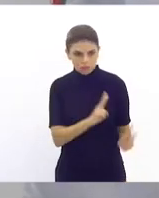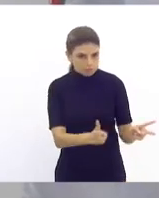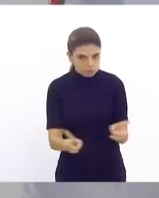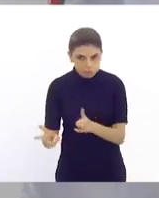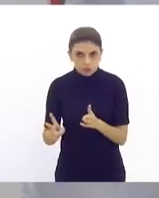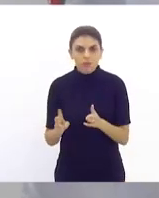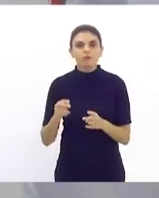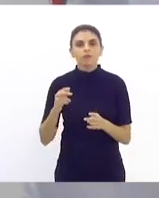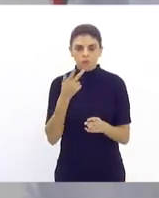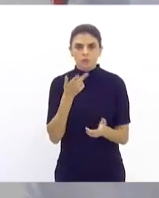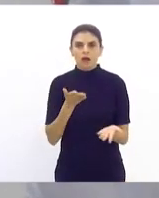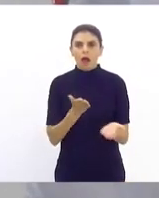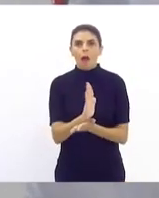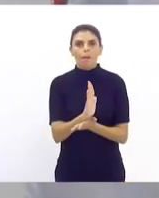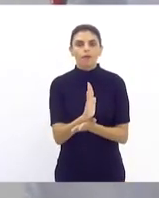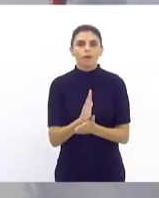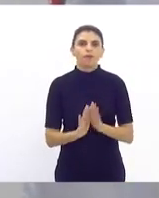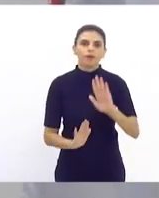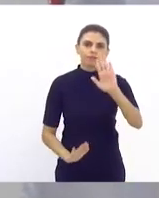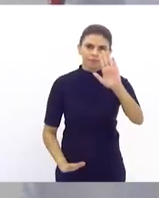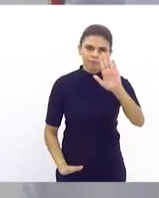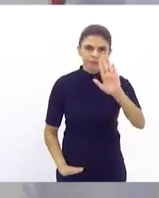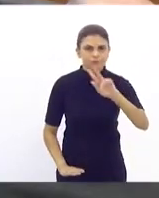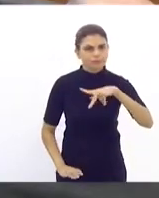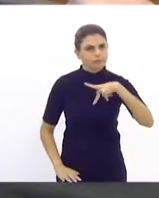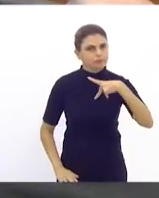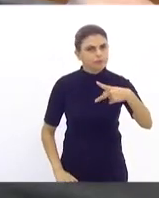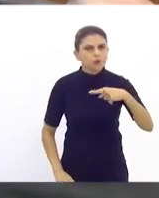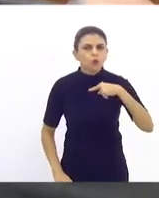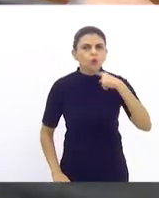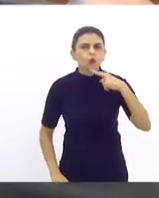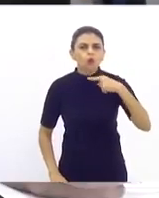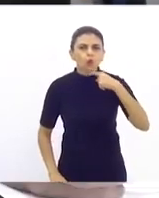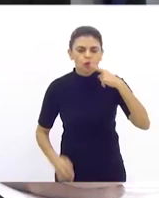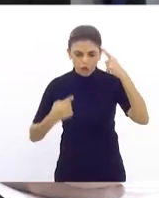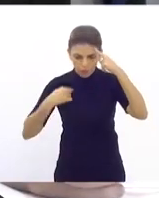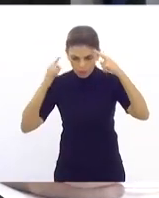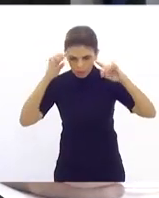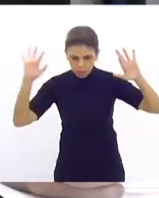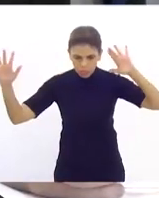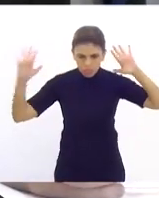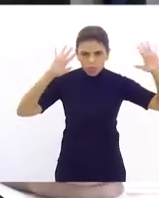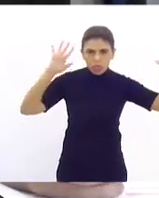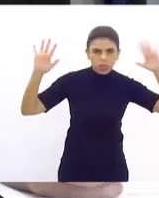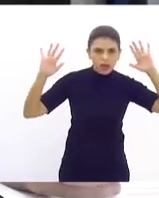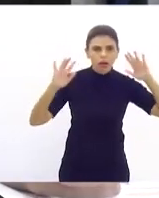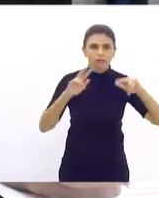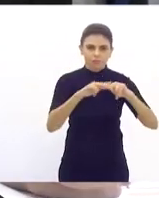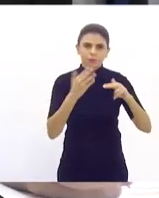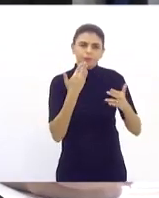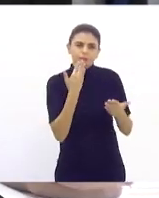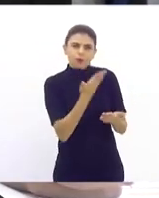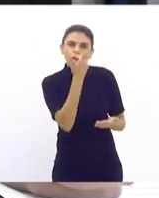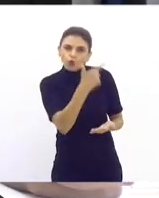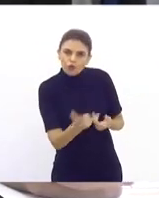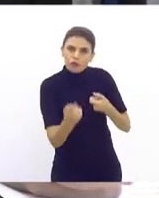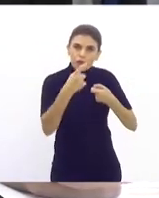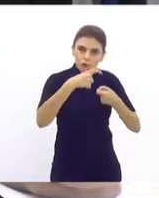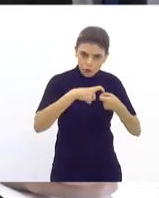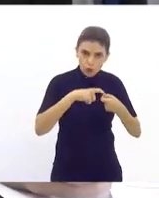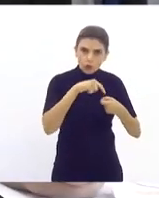Senhor presidente. Deputado Vinícius. Uma dúvida que me pairou em relação a esse recurso é